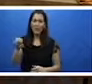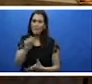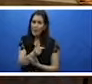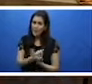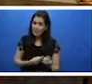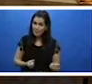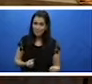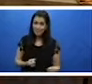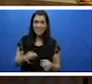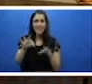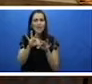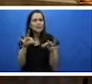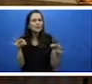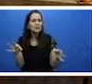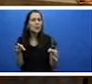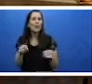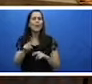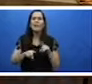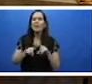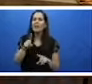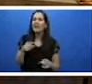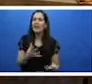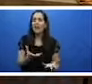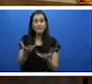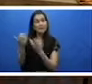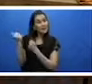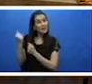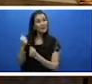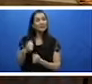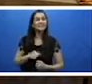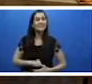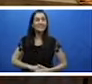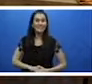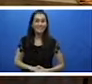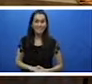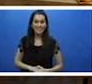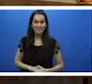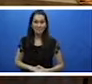apostila, o seu estojo, para acompanhar a nossa aula.